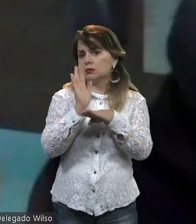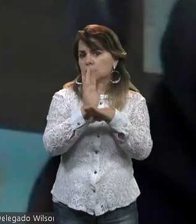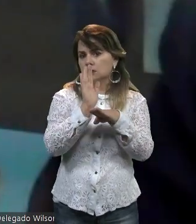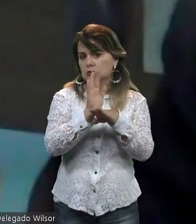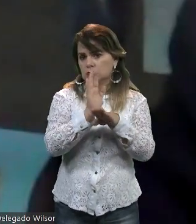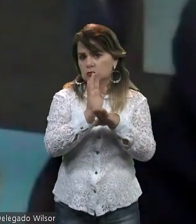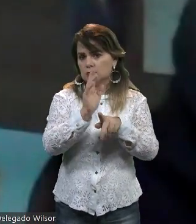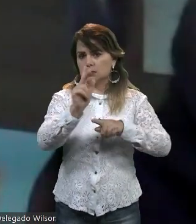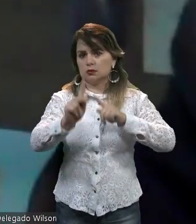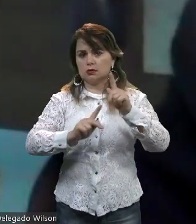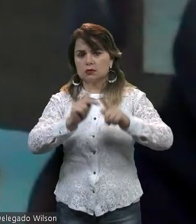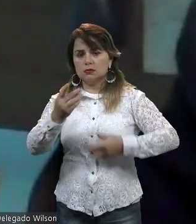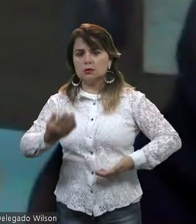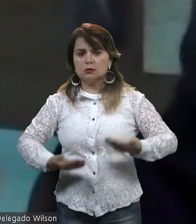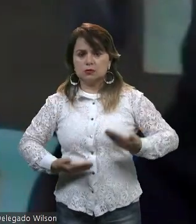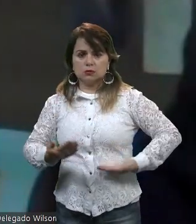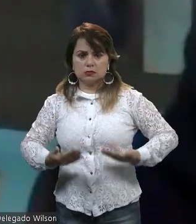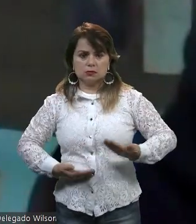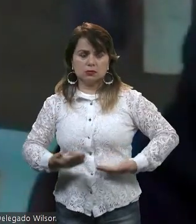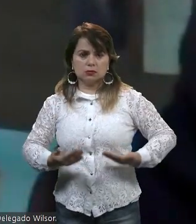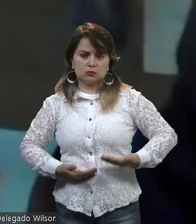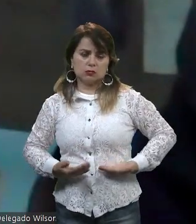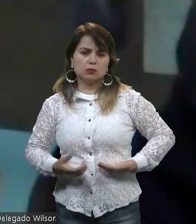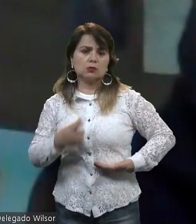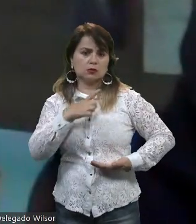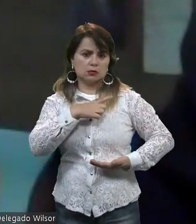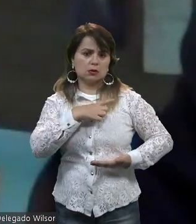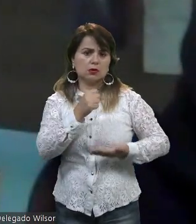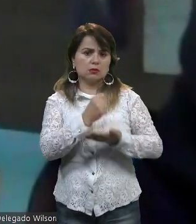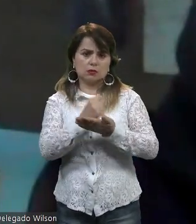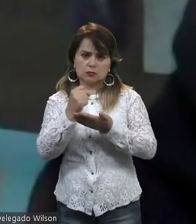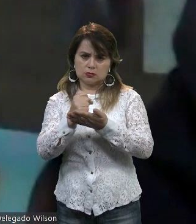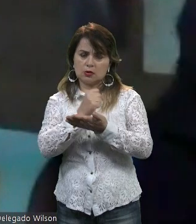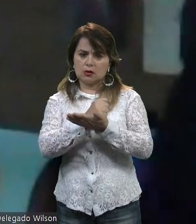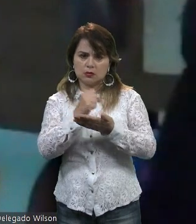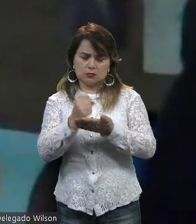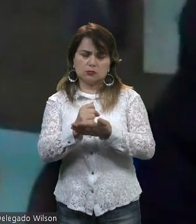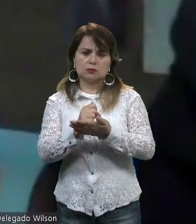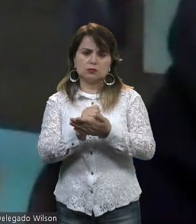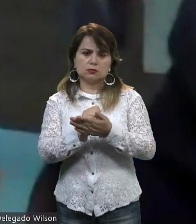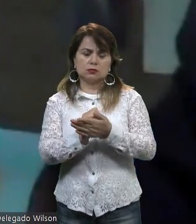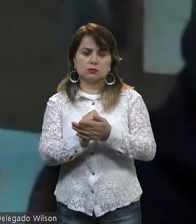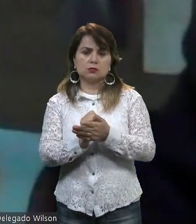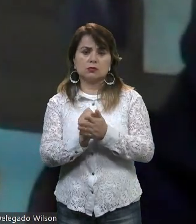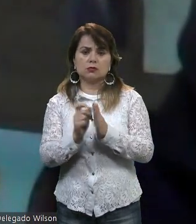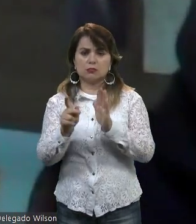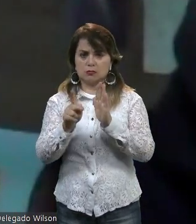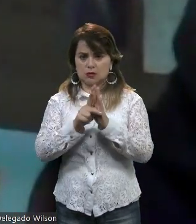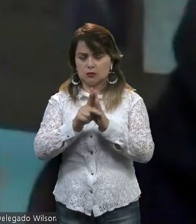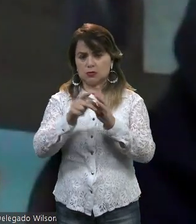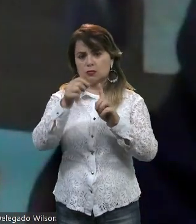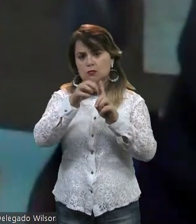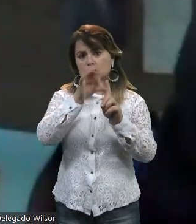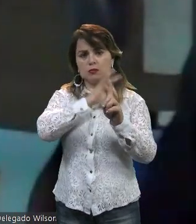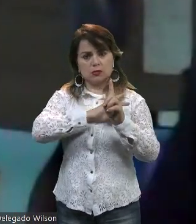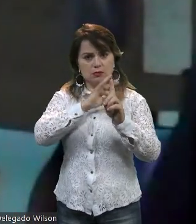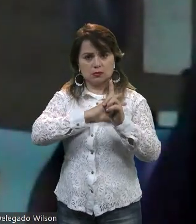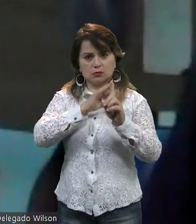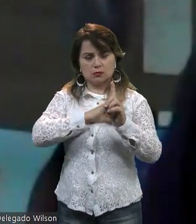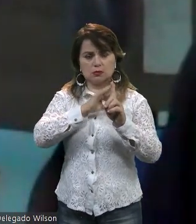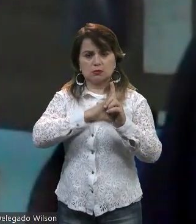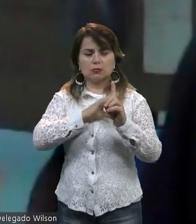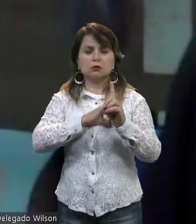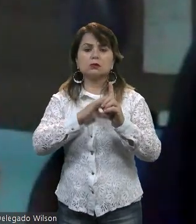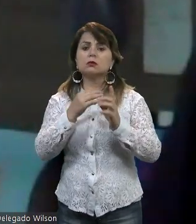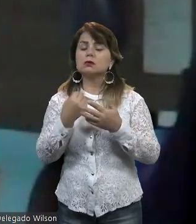ao servidor que tem seu contrato com instituição financeira inconsignado na folha de pagamento. Agora, a medida